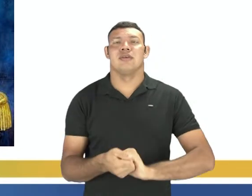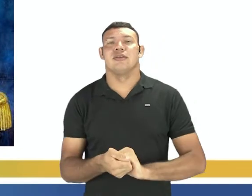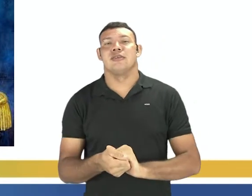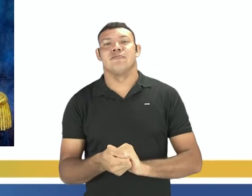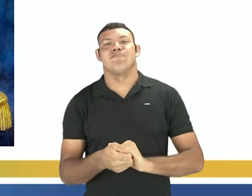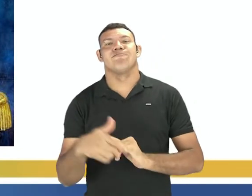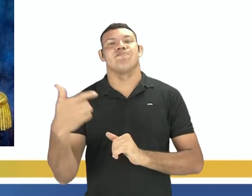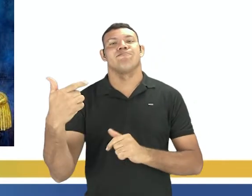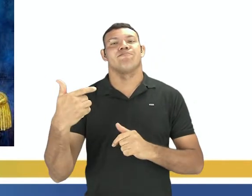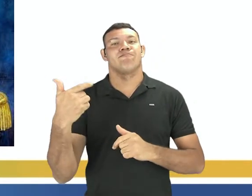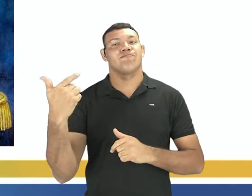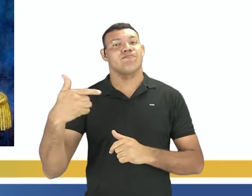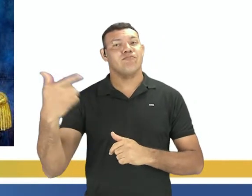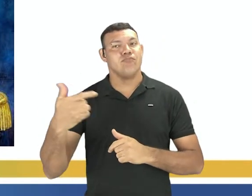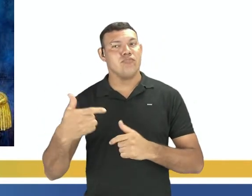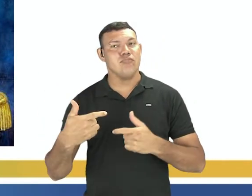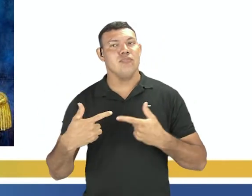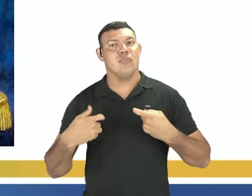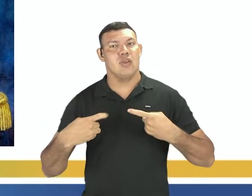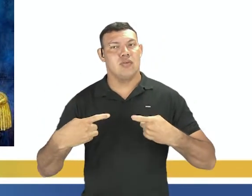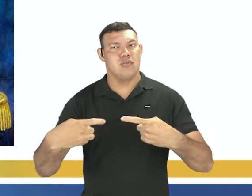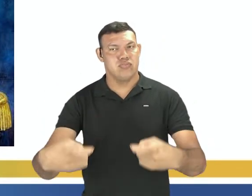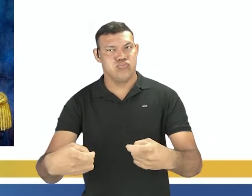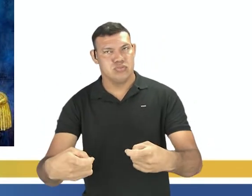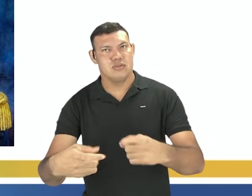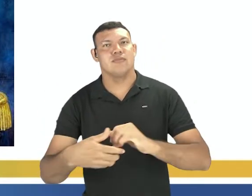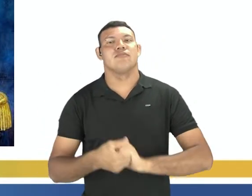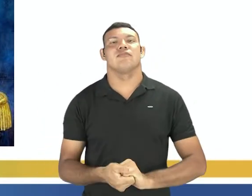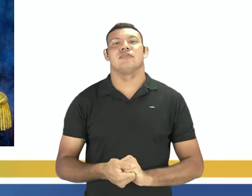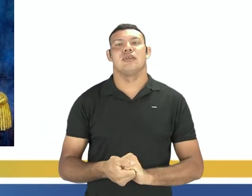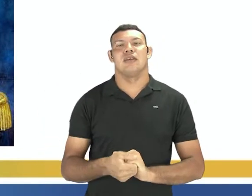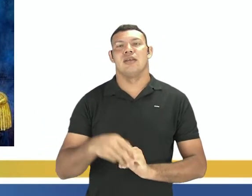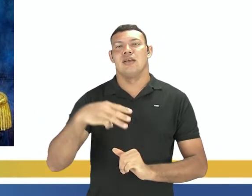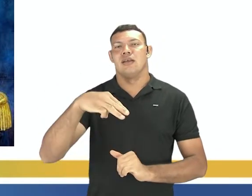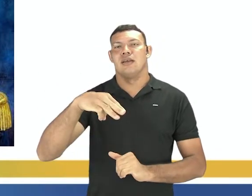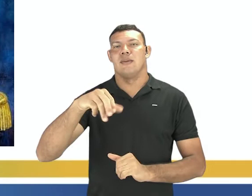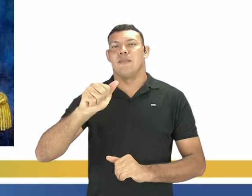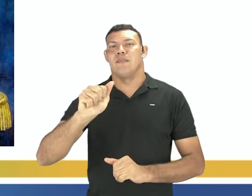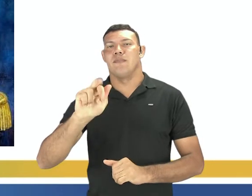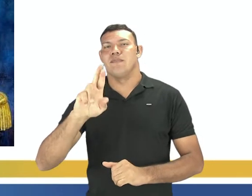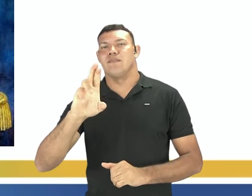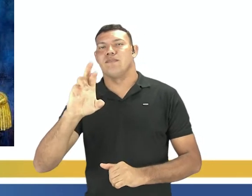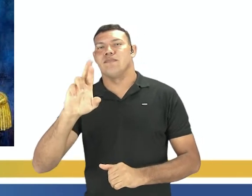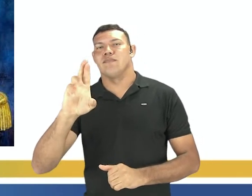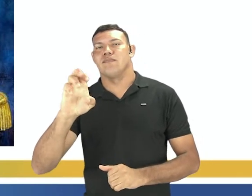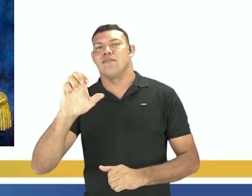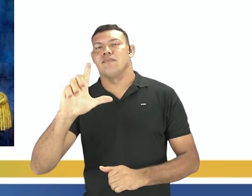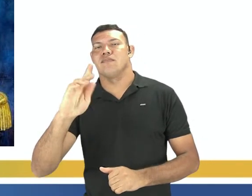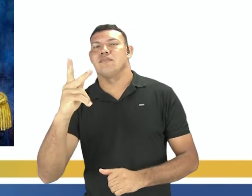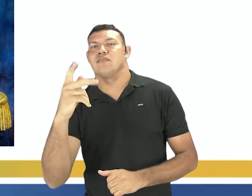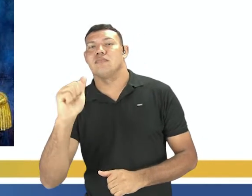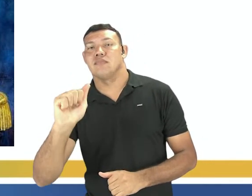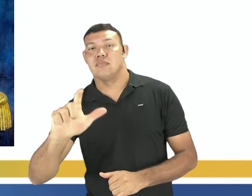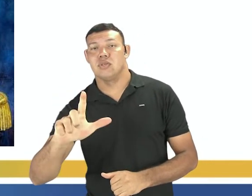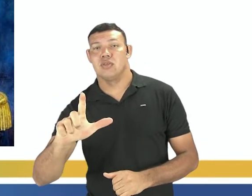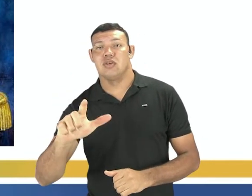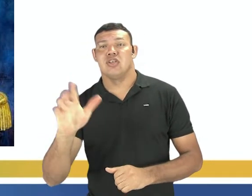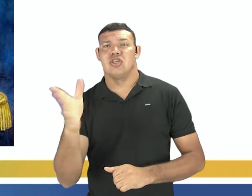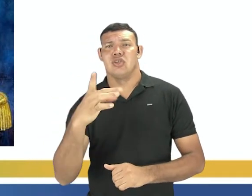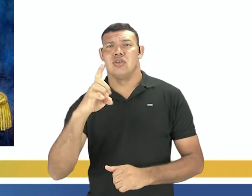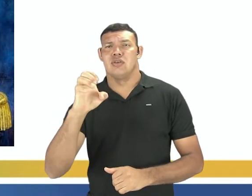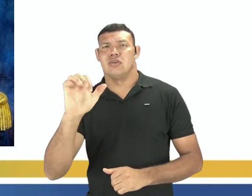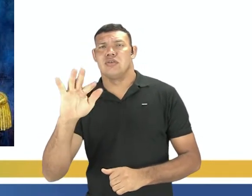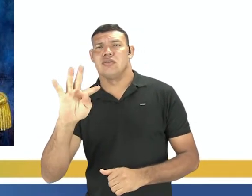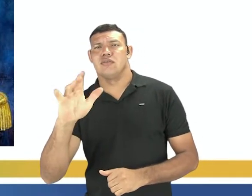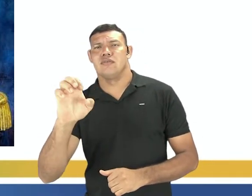dos aluguéis. A gente tem a segunda revolta armada, porque ele era conhecido como Marechal de Ferro, né, que ele era bem